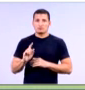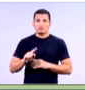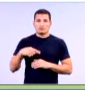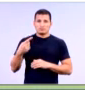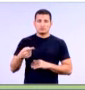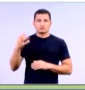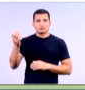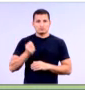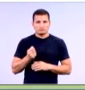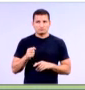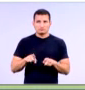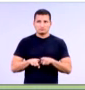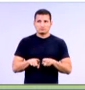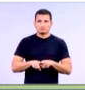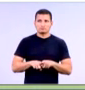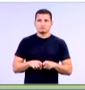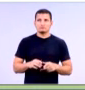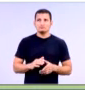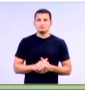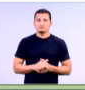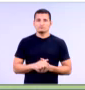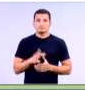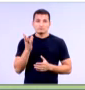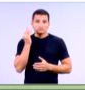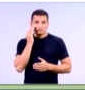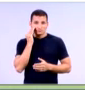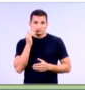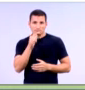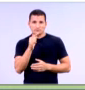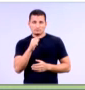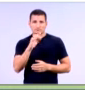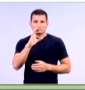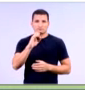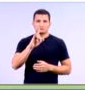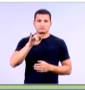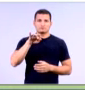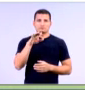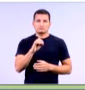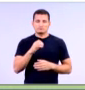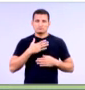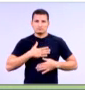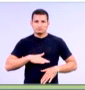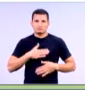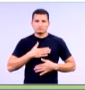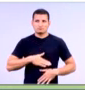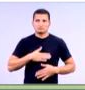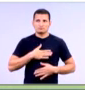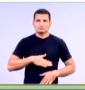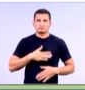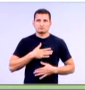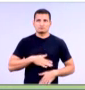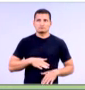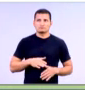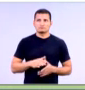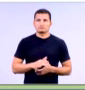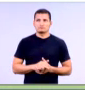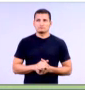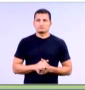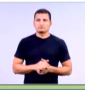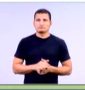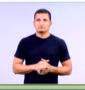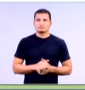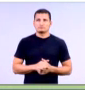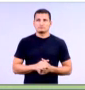que acontece, gente. Vamos analisar esse código aqui com calma, tá? A gente tem um tempinho aí. Então, estou definindo o